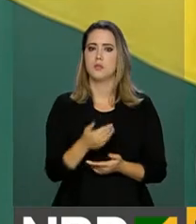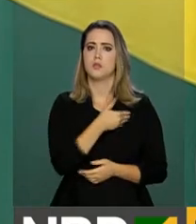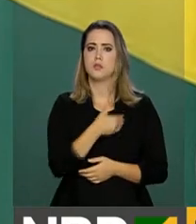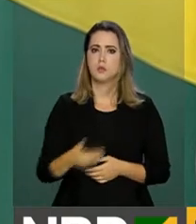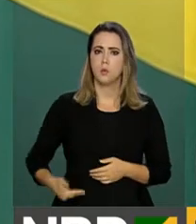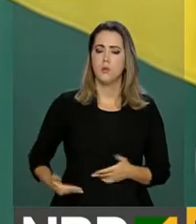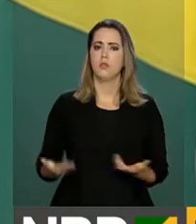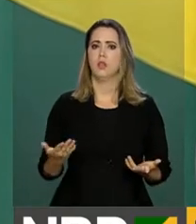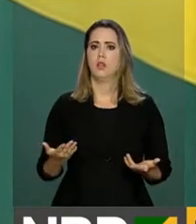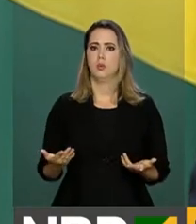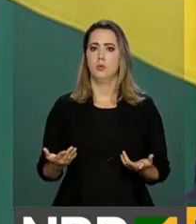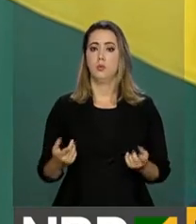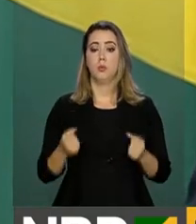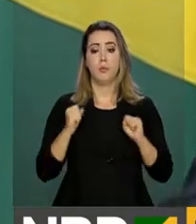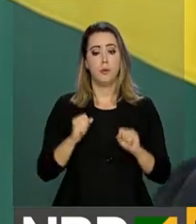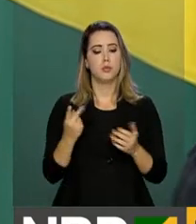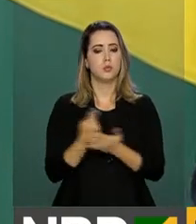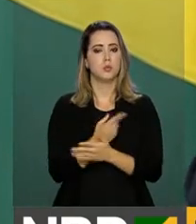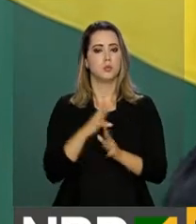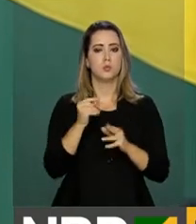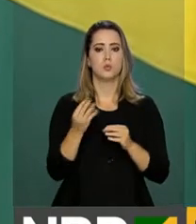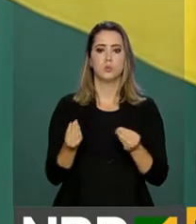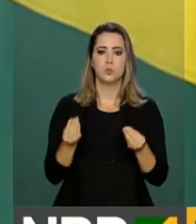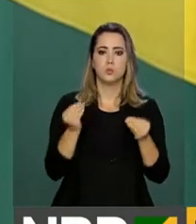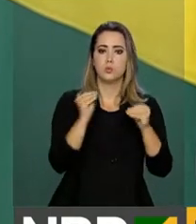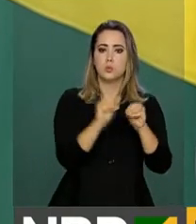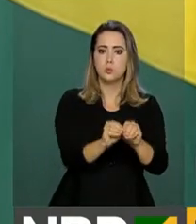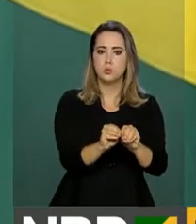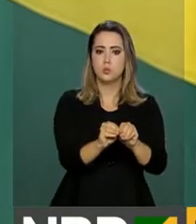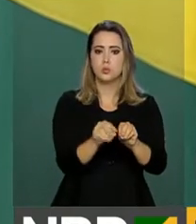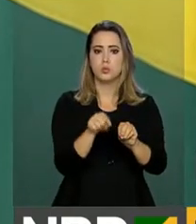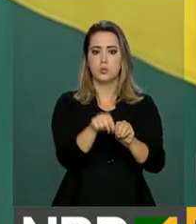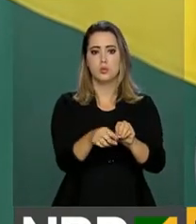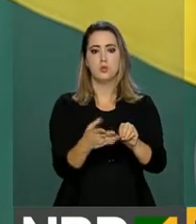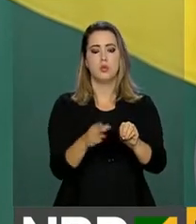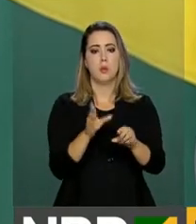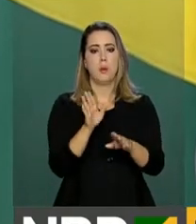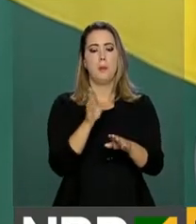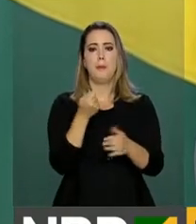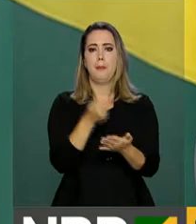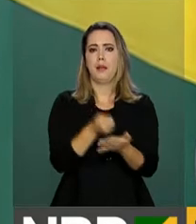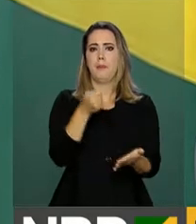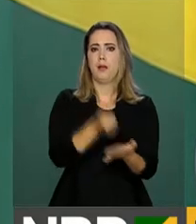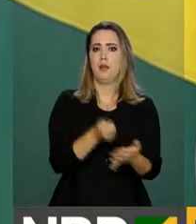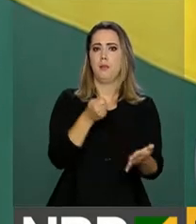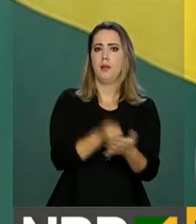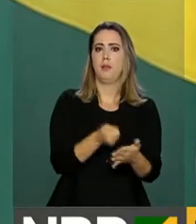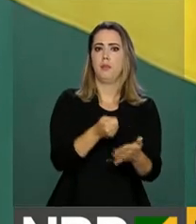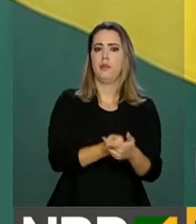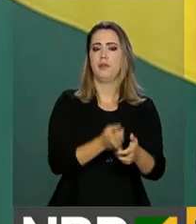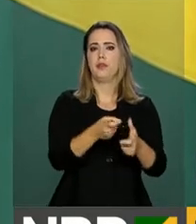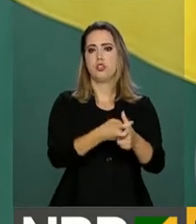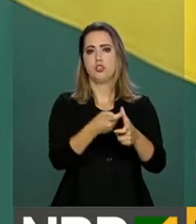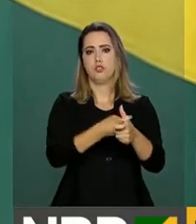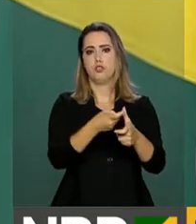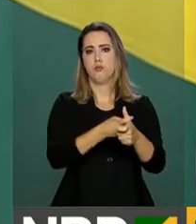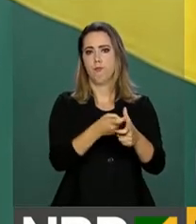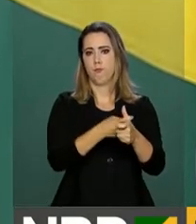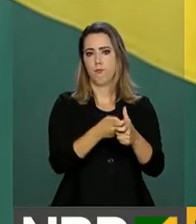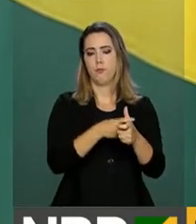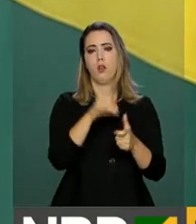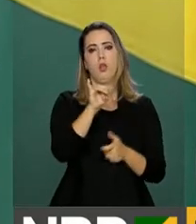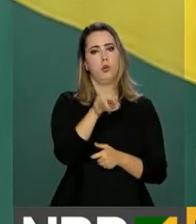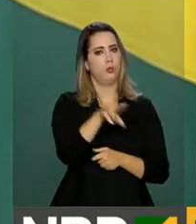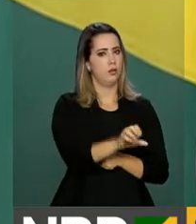que possa ser feito que tudo estará direcionado para cobrir o déficit da previdência e